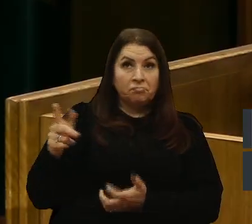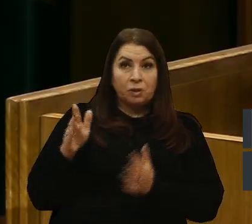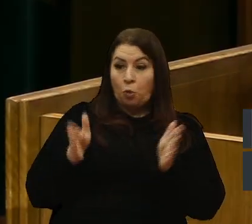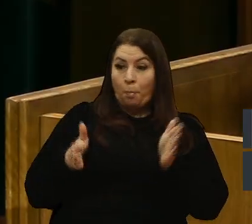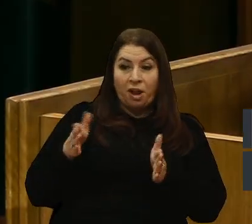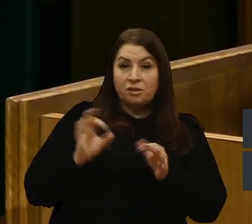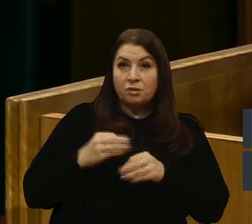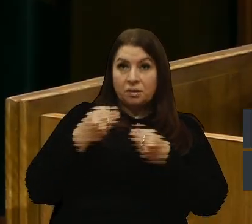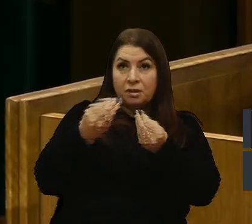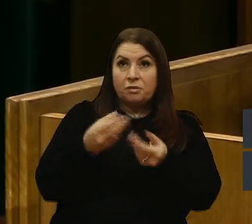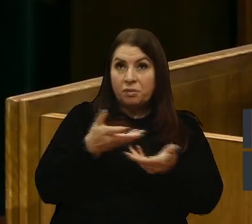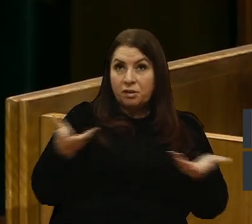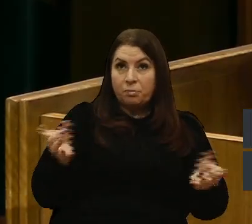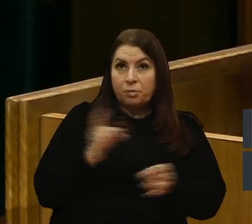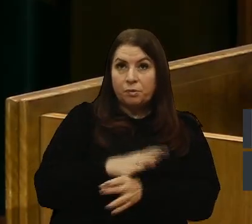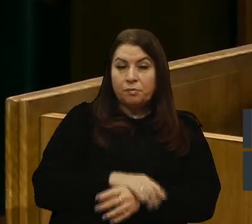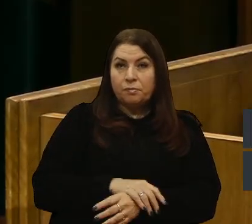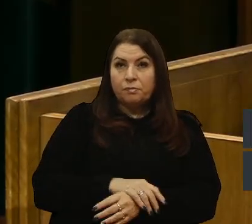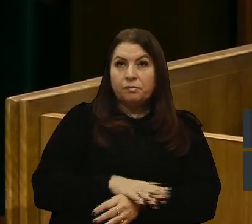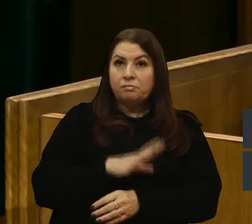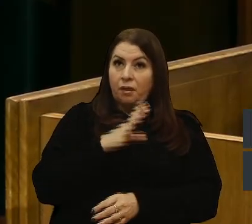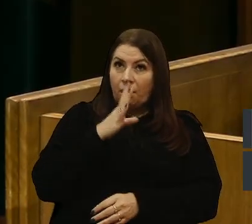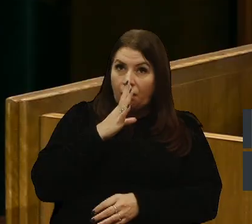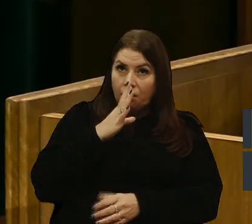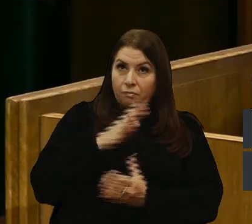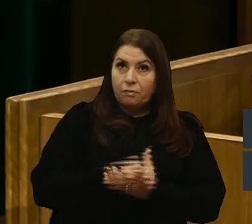prazo para entrega. Pasmem.